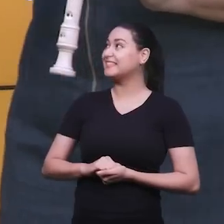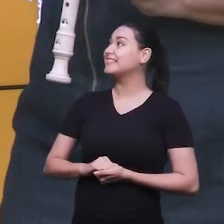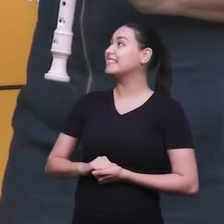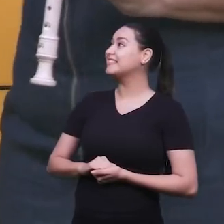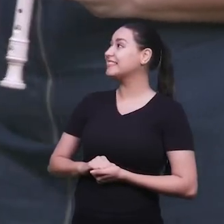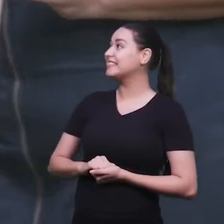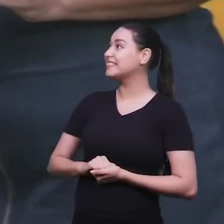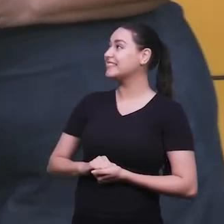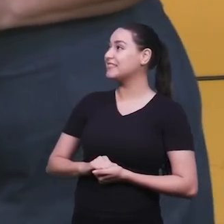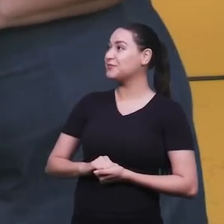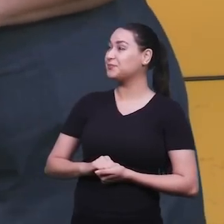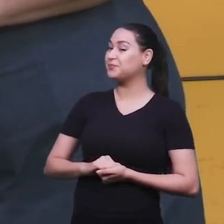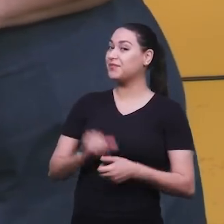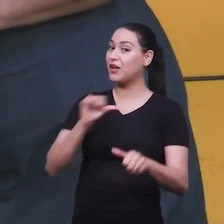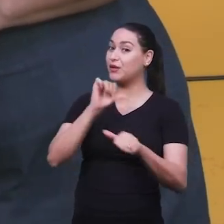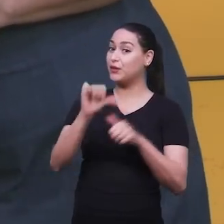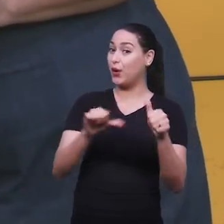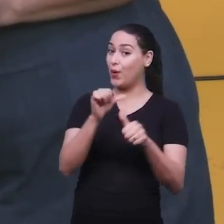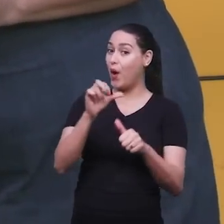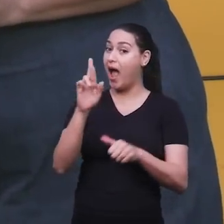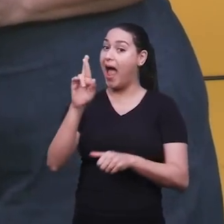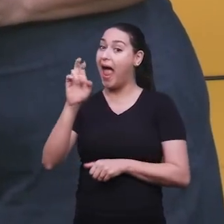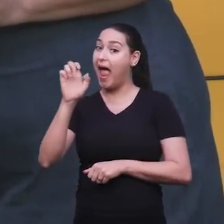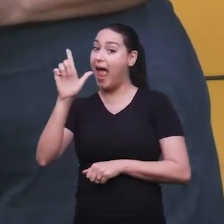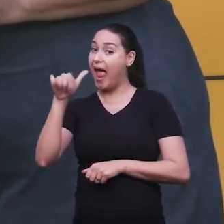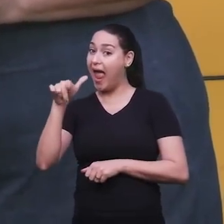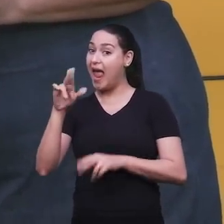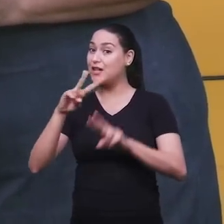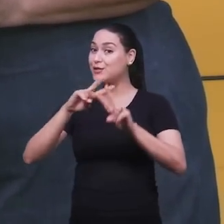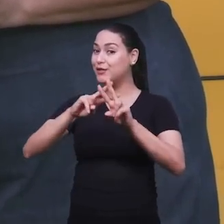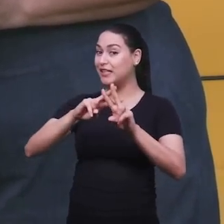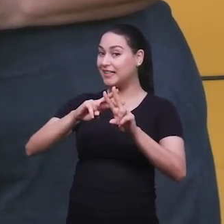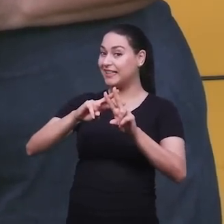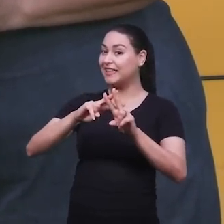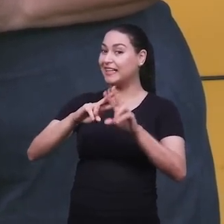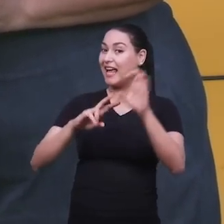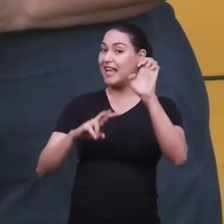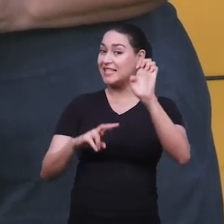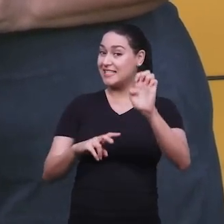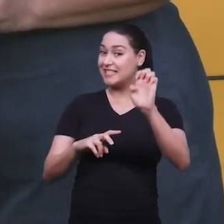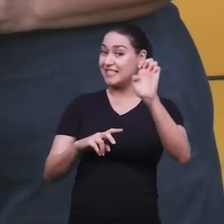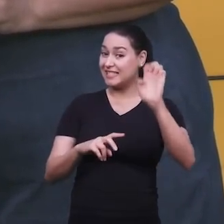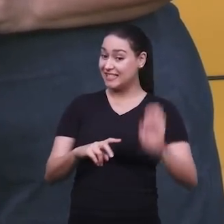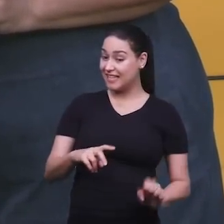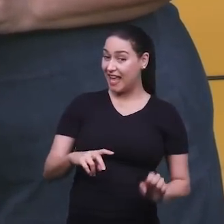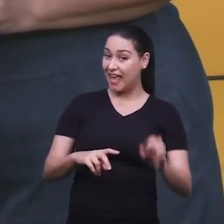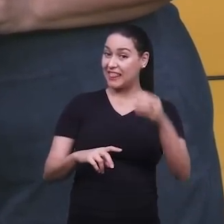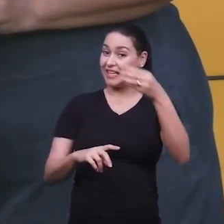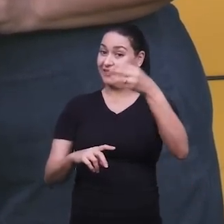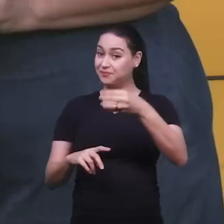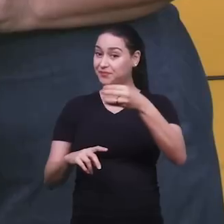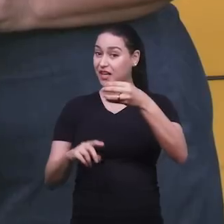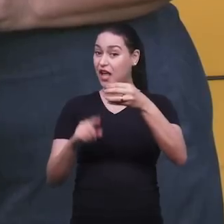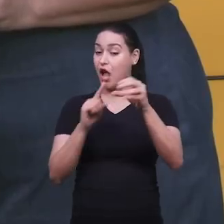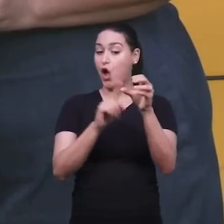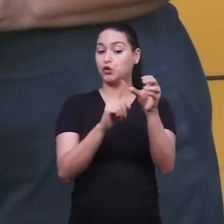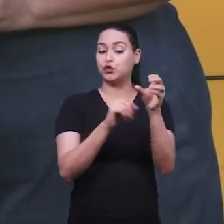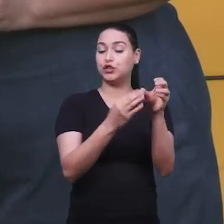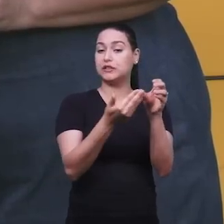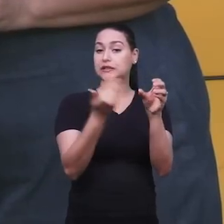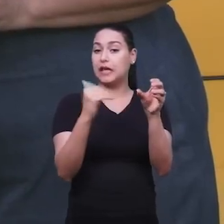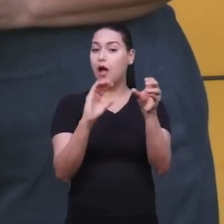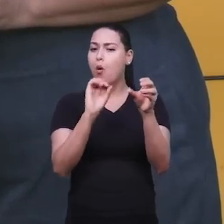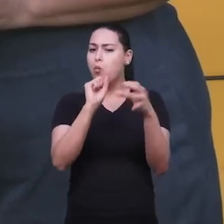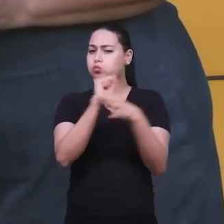Agora, vamos para a nota Ré sustenido. Fechadinho, mão esquerda acima, com o de